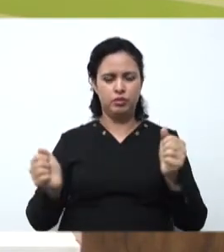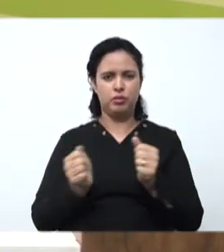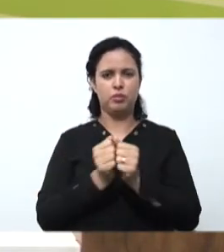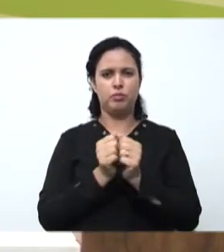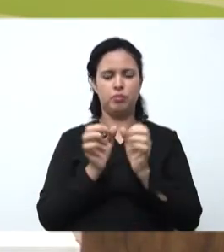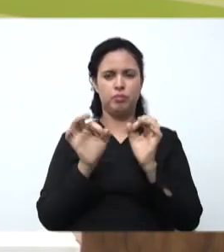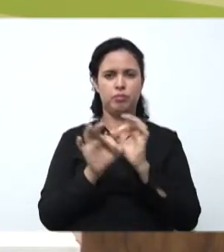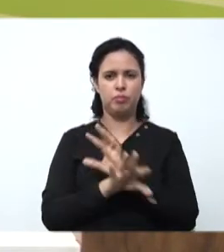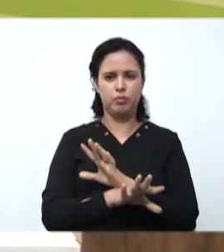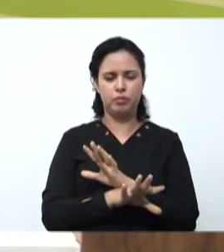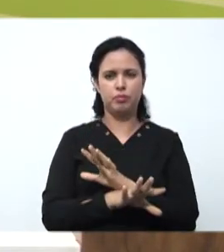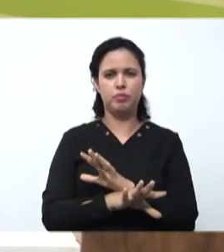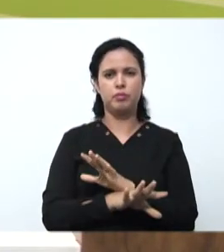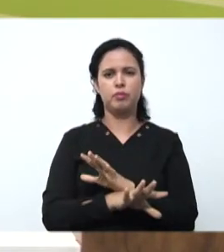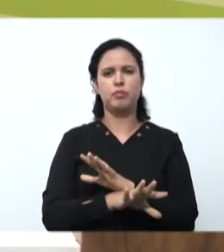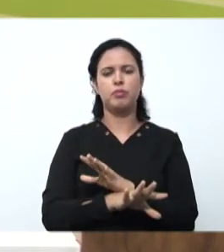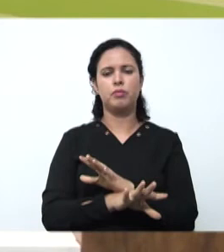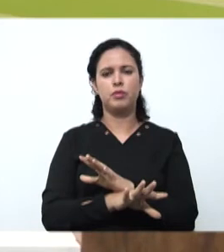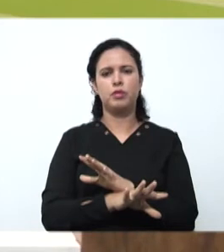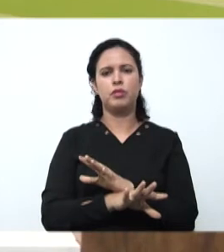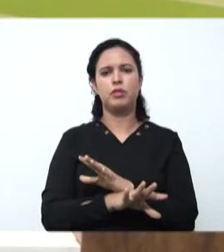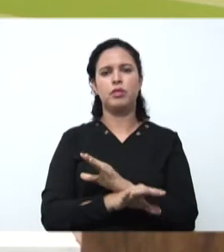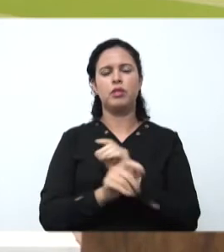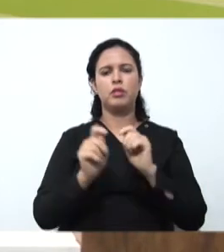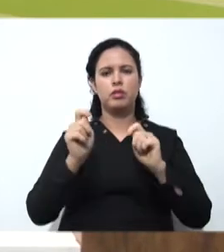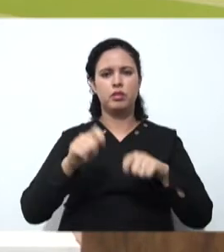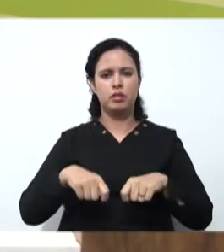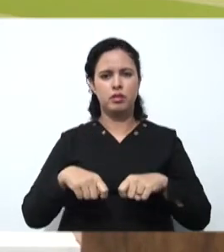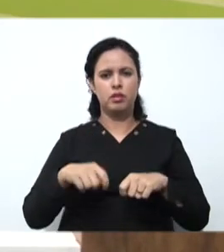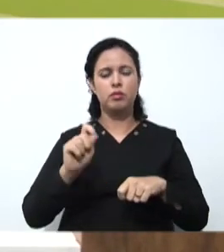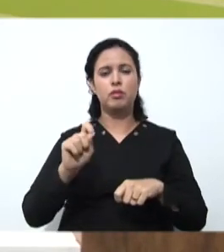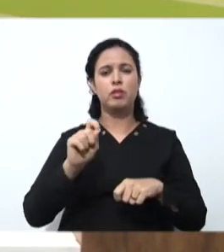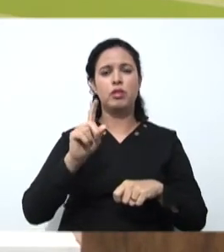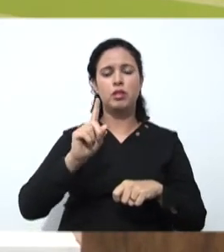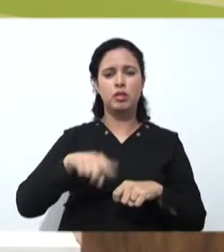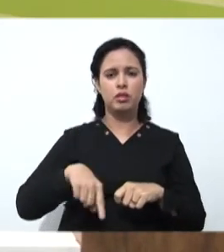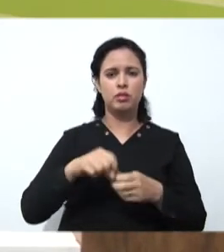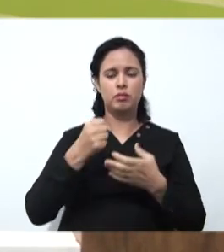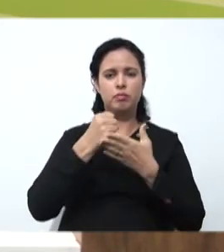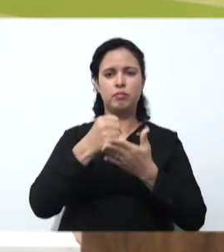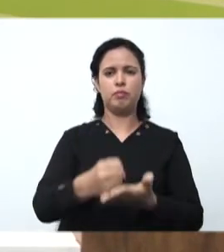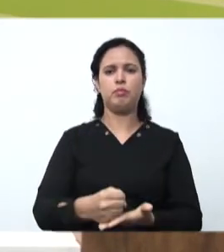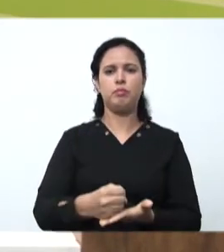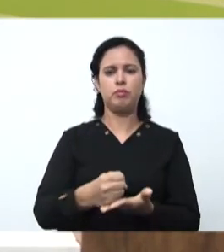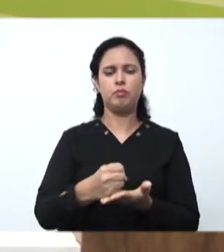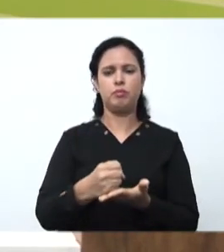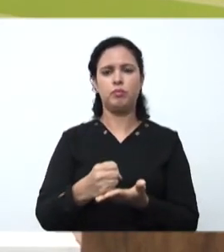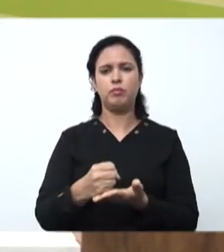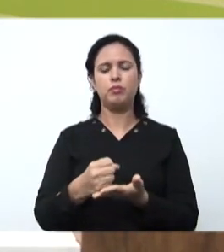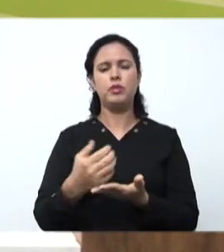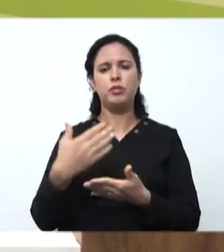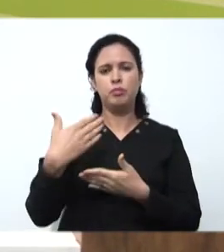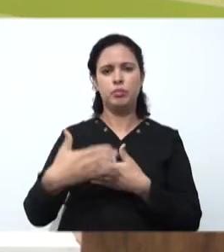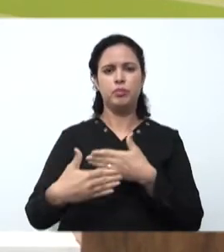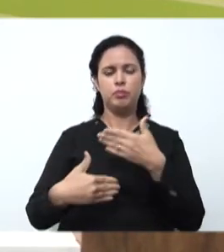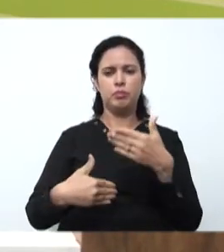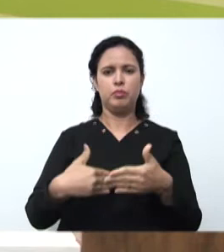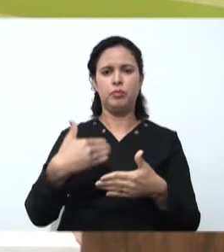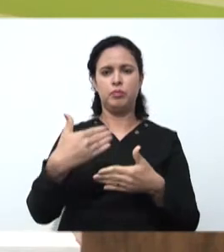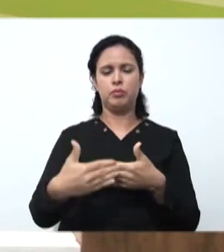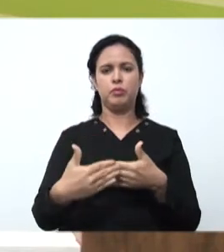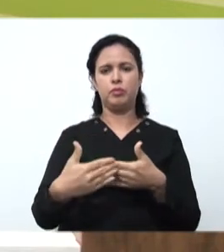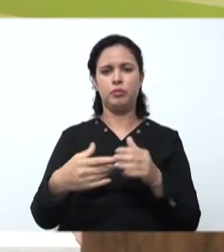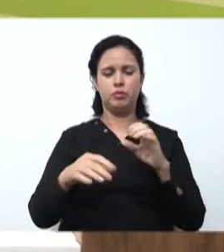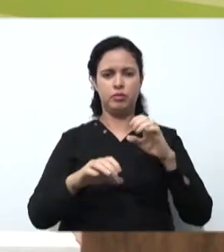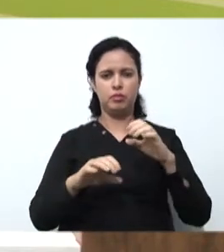consolidadas, costumam ter, que é a partir da filantropia. Com o passar do tempo, elas se tornam